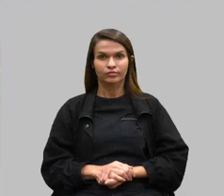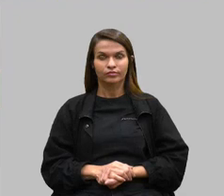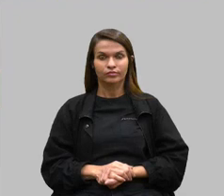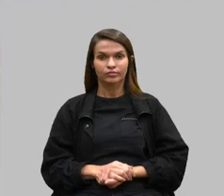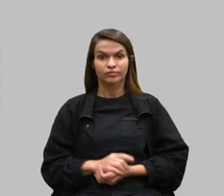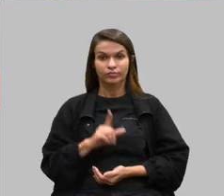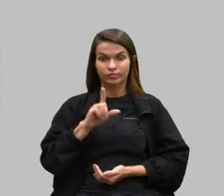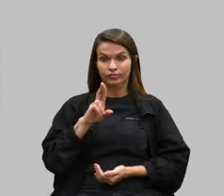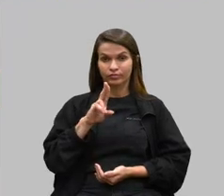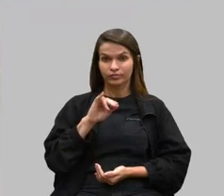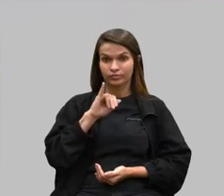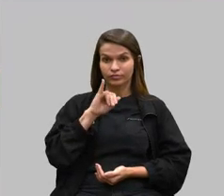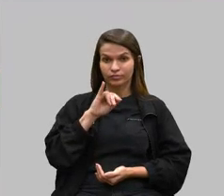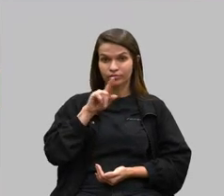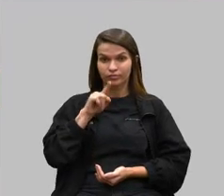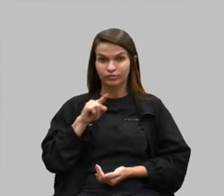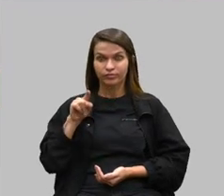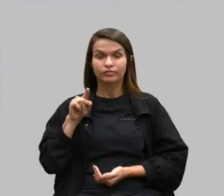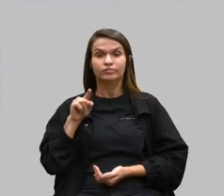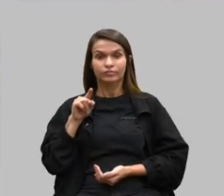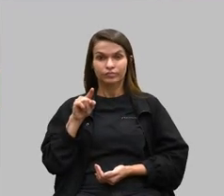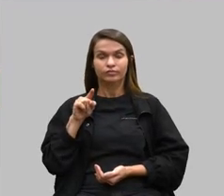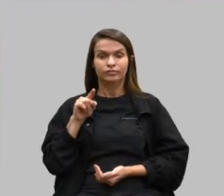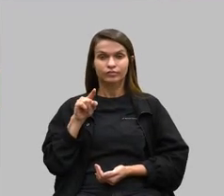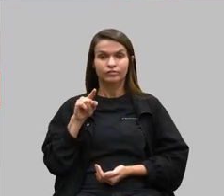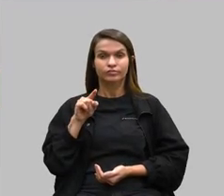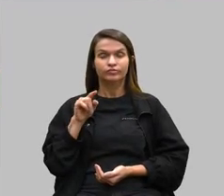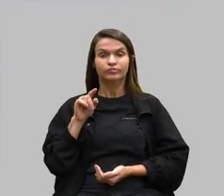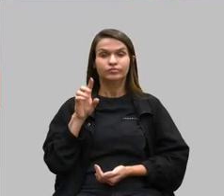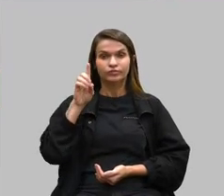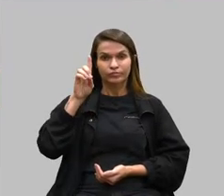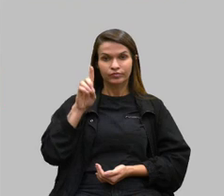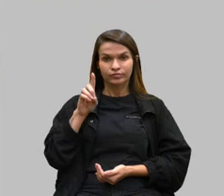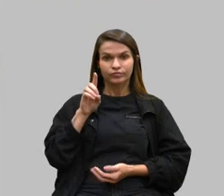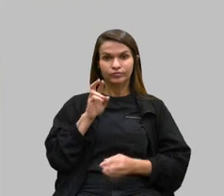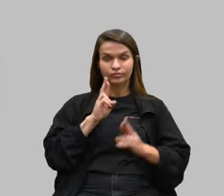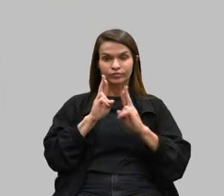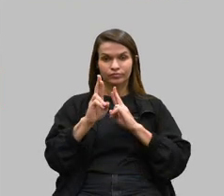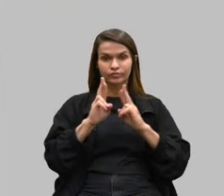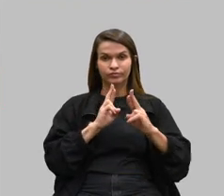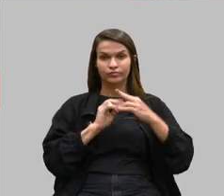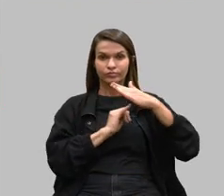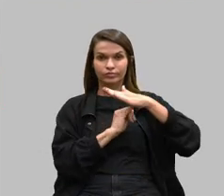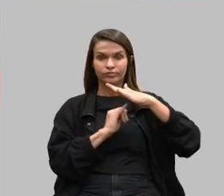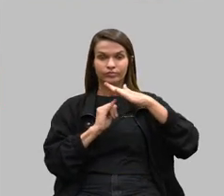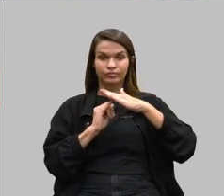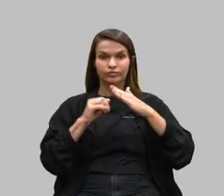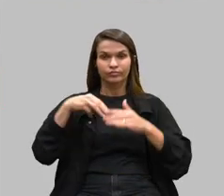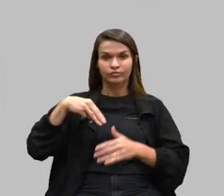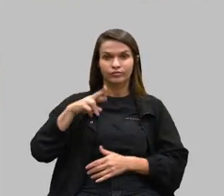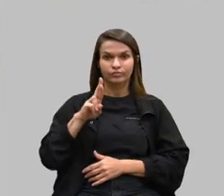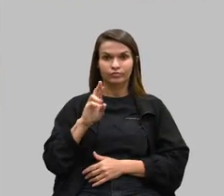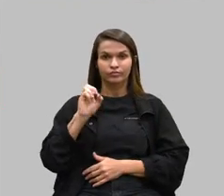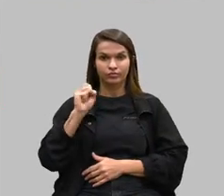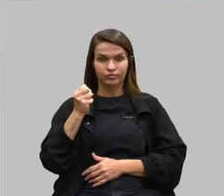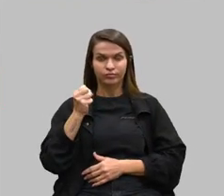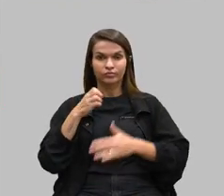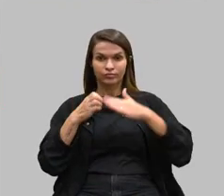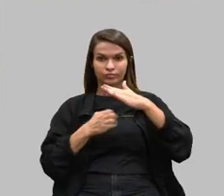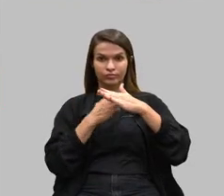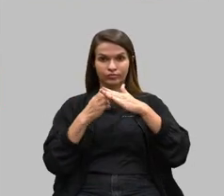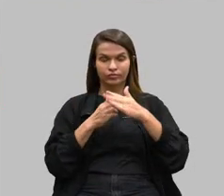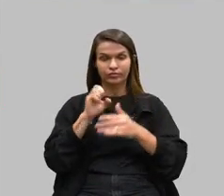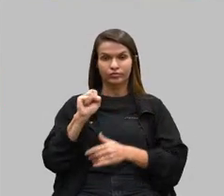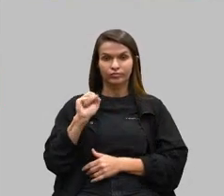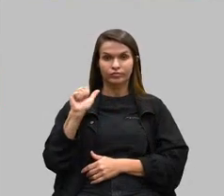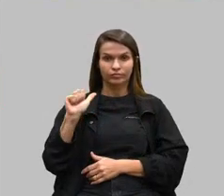luí Gustavo Bambini de Assis diretor de relações institucionais da MRS logística SA